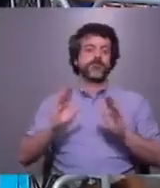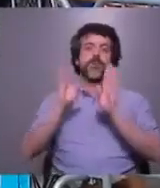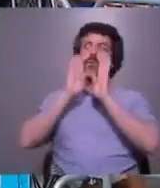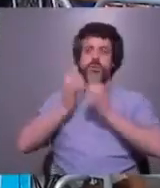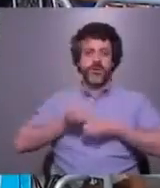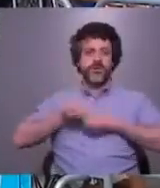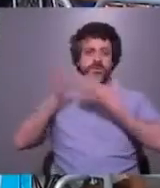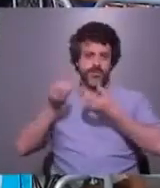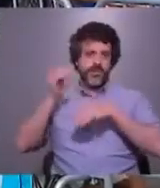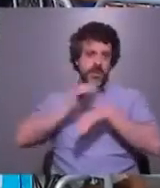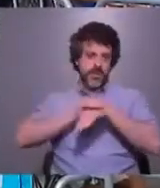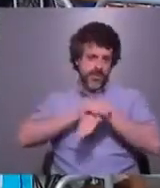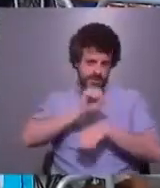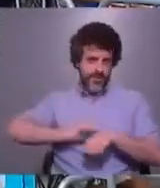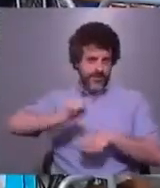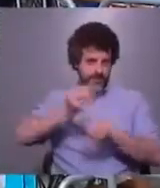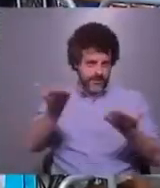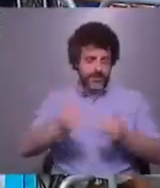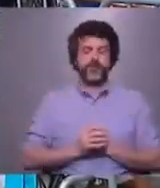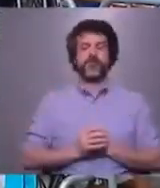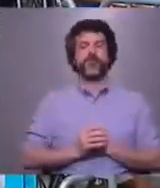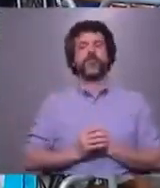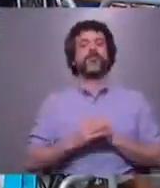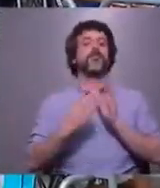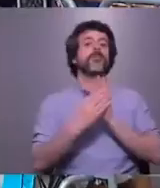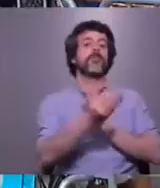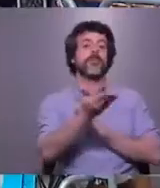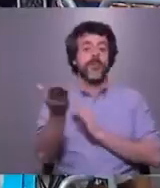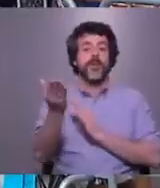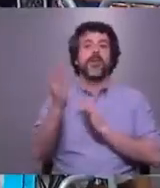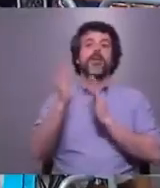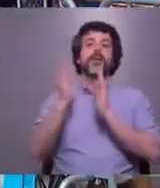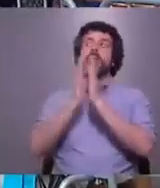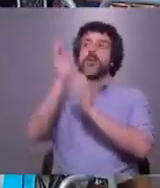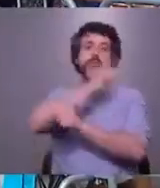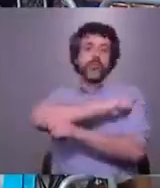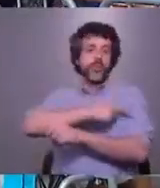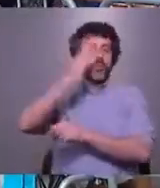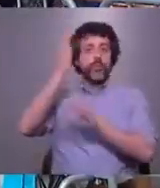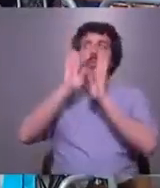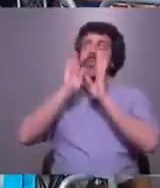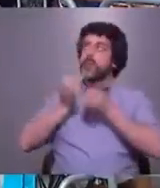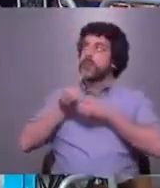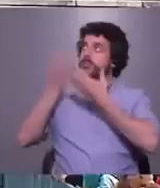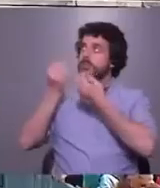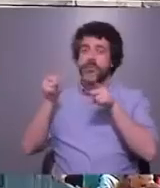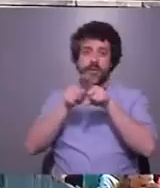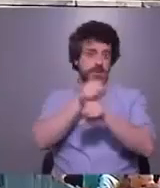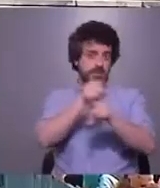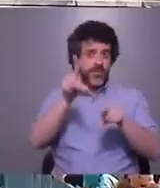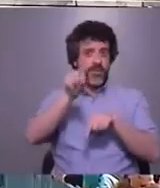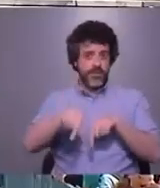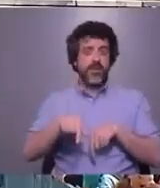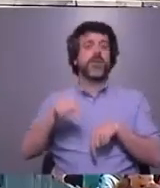Confessemos os nossos pecados. Confesso a Deus Todo-Poderoso e a vós, irmãos, que